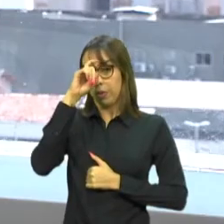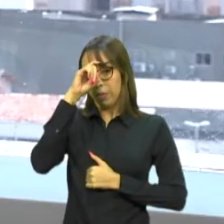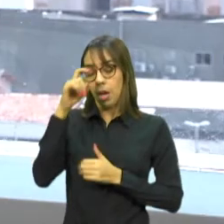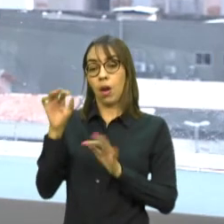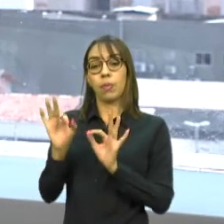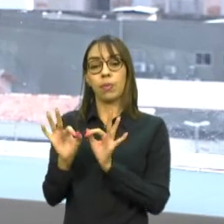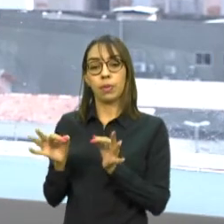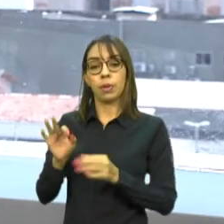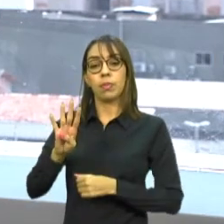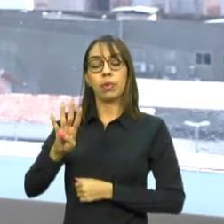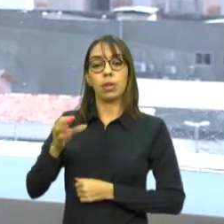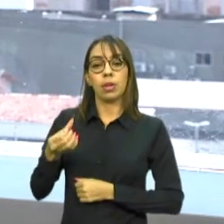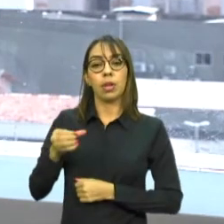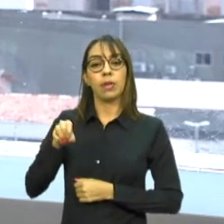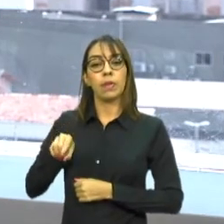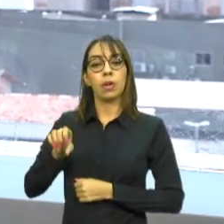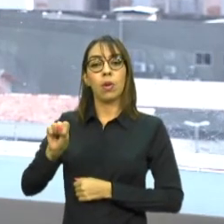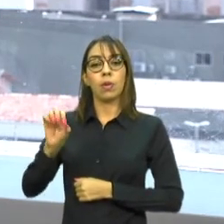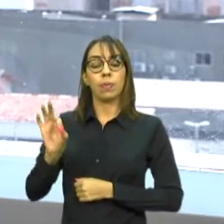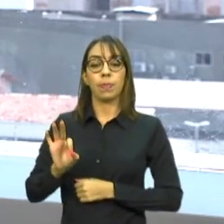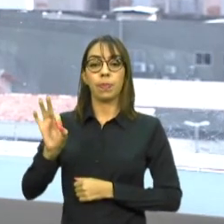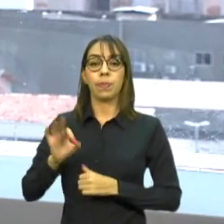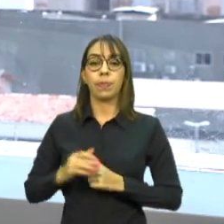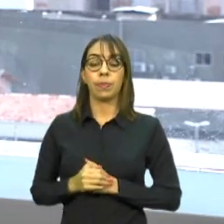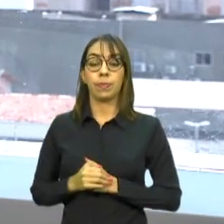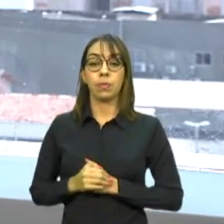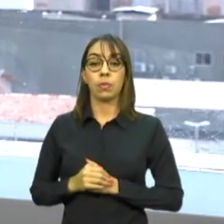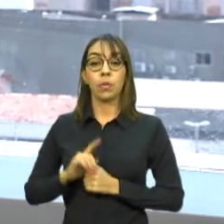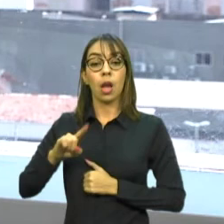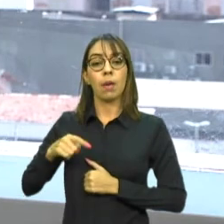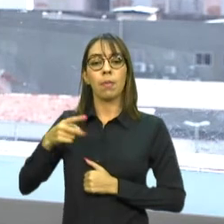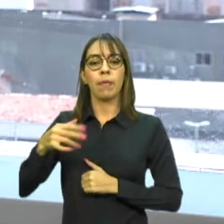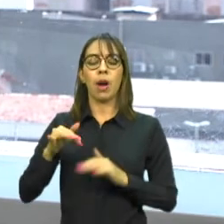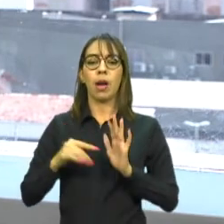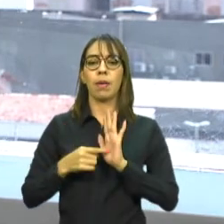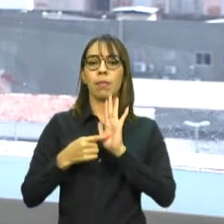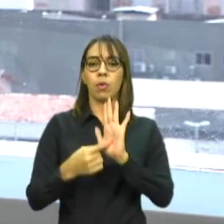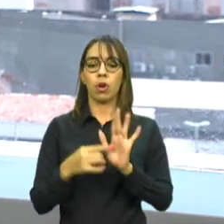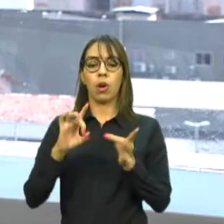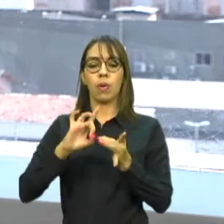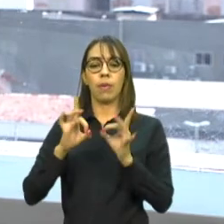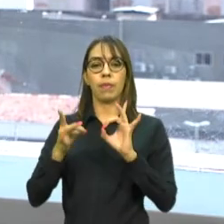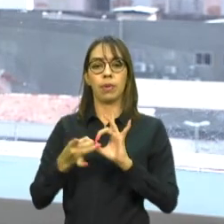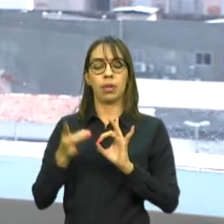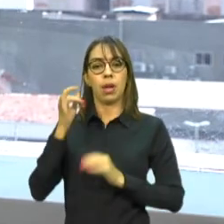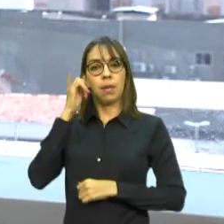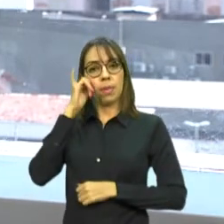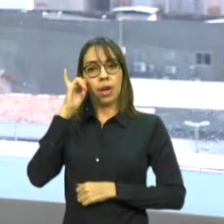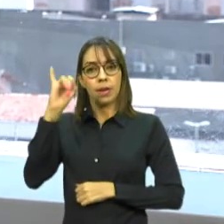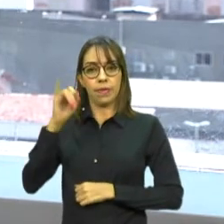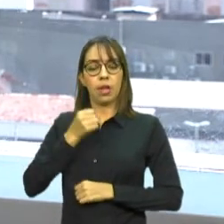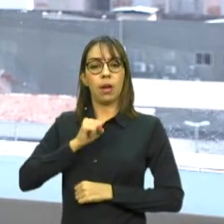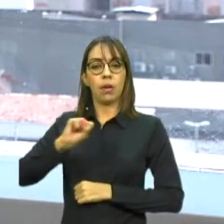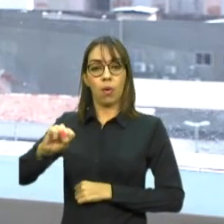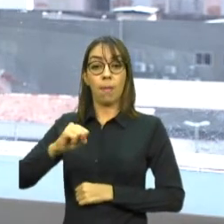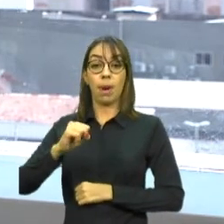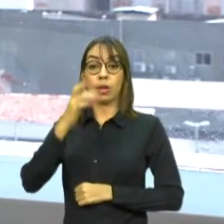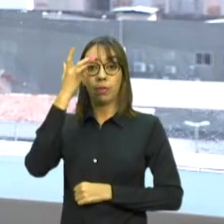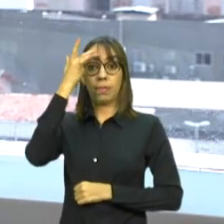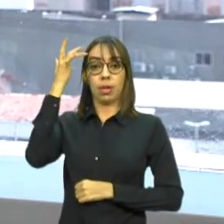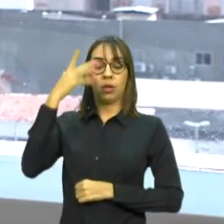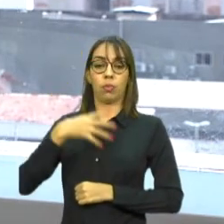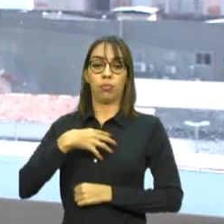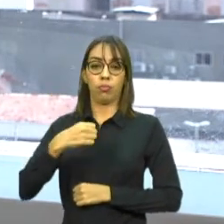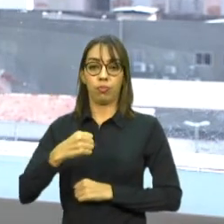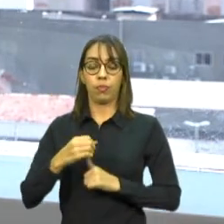46,5%. E no próximo bloco, oficina Despertar de Prevenção e Combate ao Suicídio chega ao